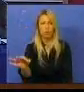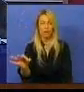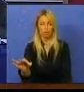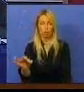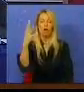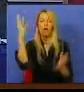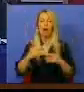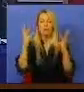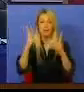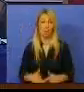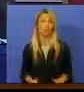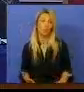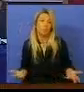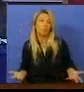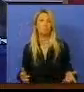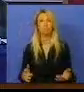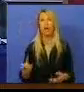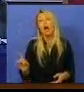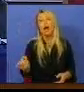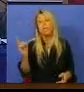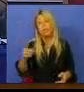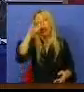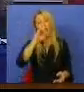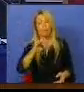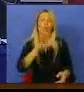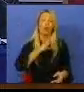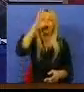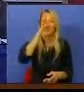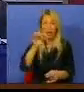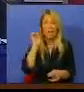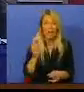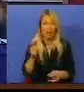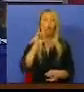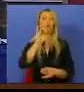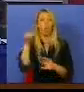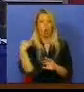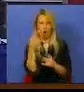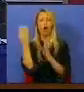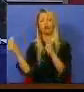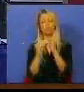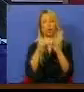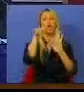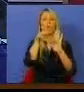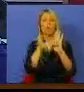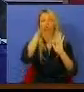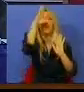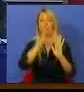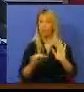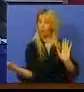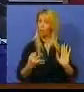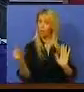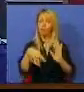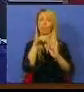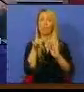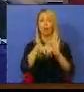orçamento. Aliás, lembrava o Sr. Ministro, isso é o que nós inscrevemos no programa de governo. E é de facto verdade. Dizia ao programa de